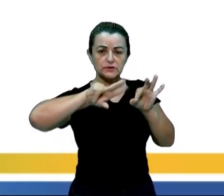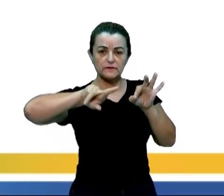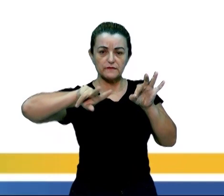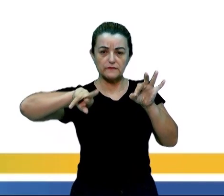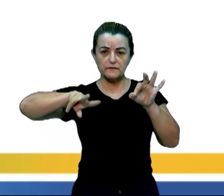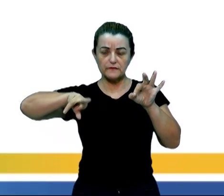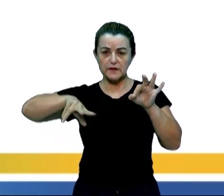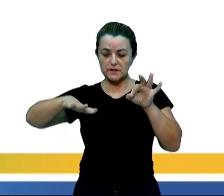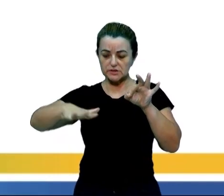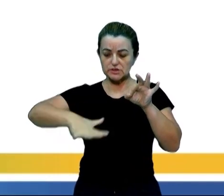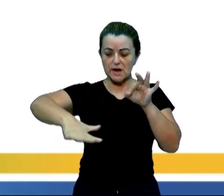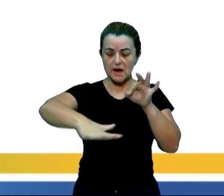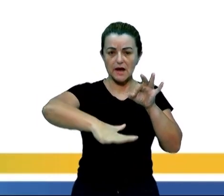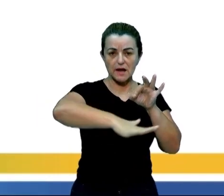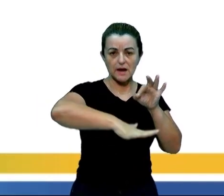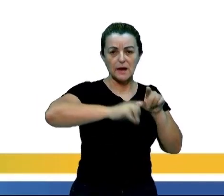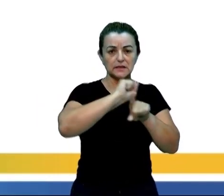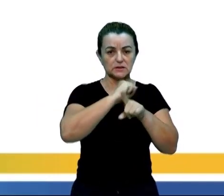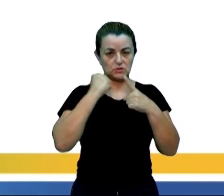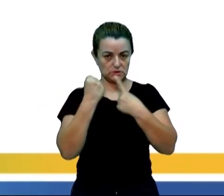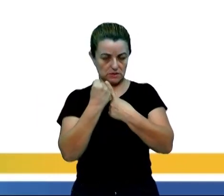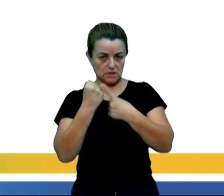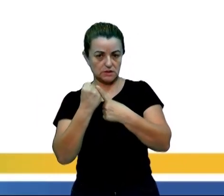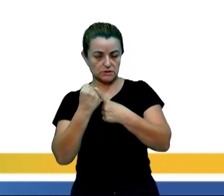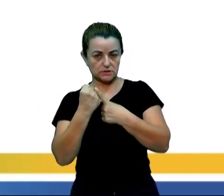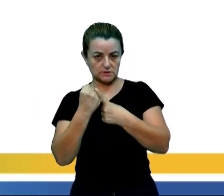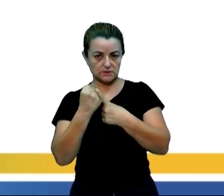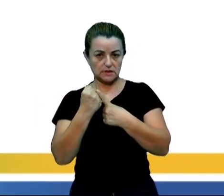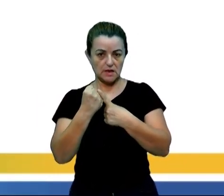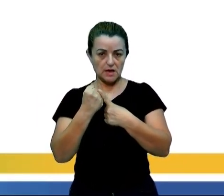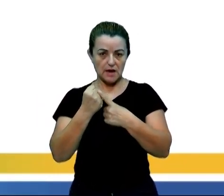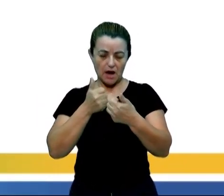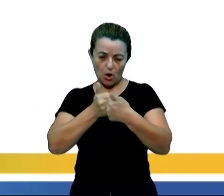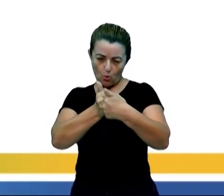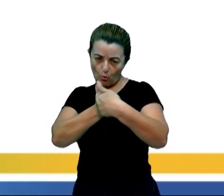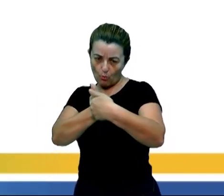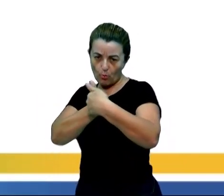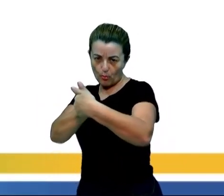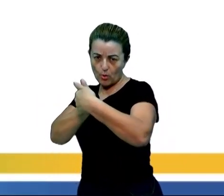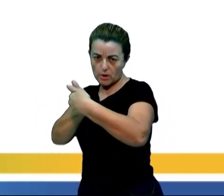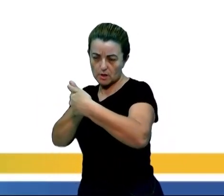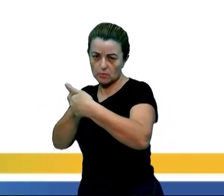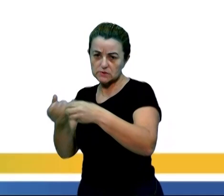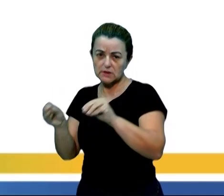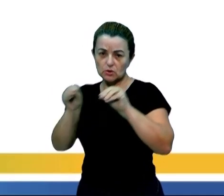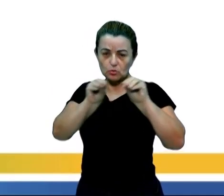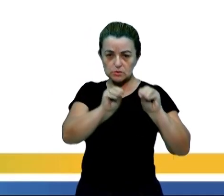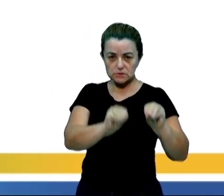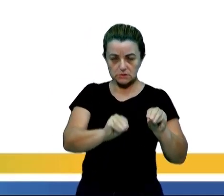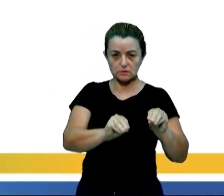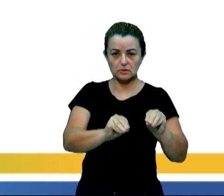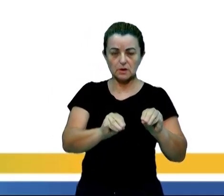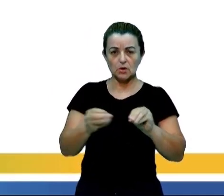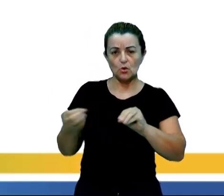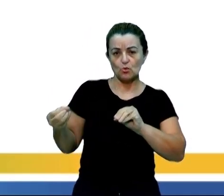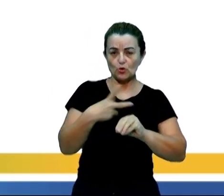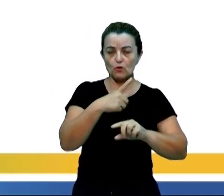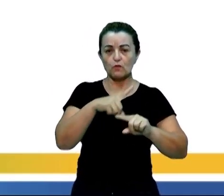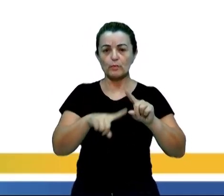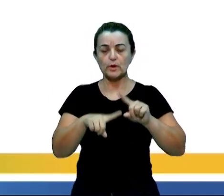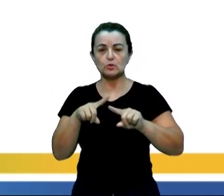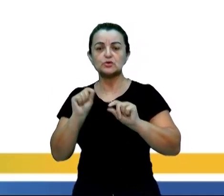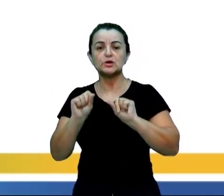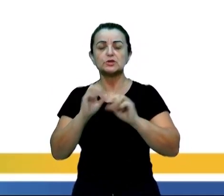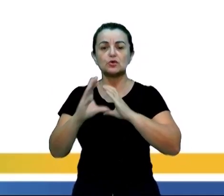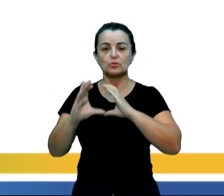uma sociedade. Nas últimas décadas, acompanhamos a inserção de um novo meio de comunicação que supera em muito os